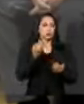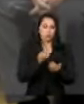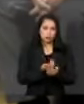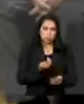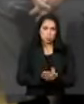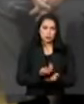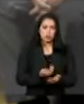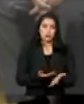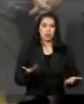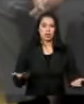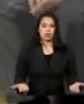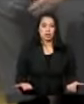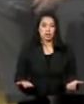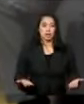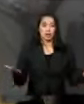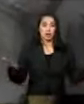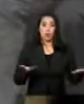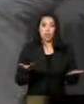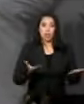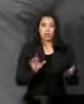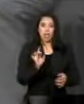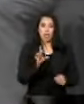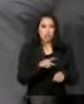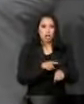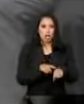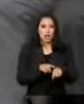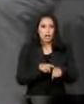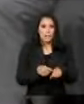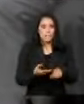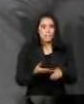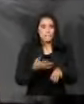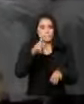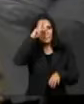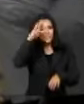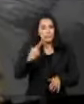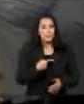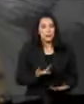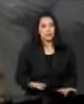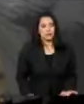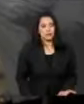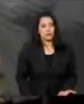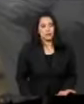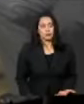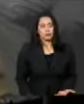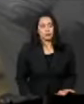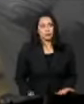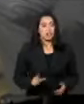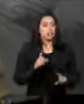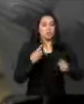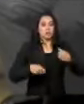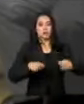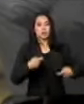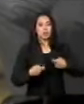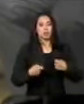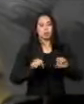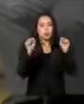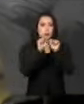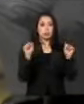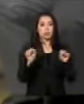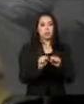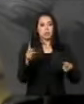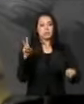Hoje, esta resposta é epidérmica. É utilizada com argumentos retóricos sem nenhum estudo. Não se discute o sistema prisional para se discutir